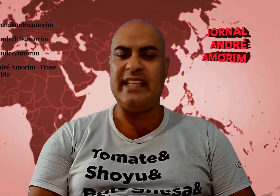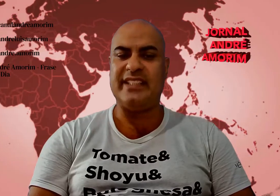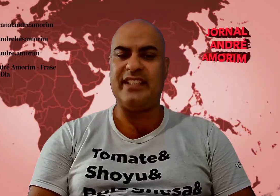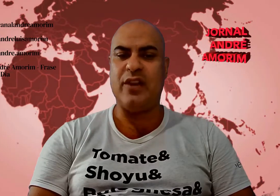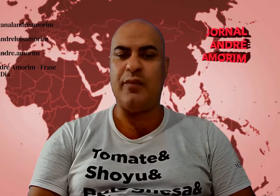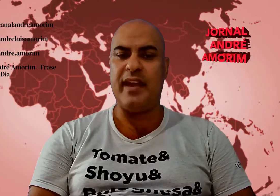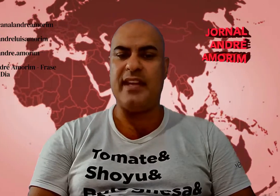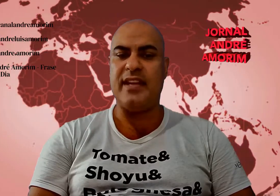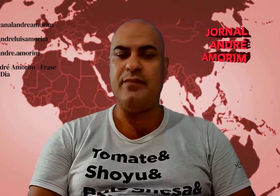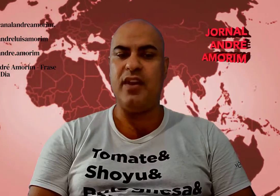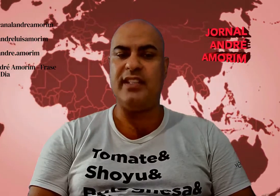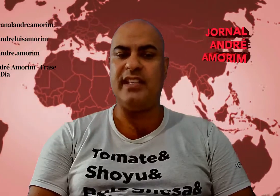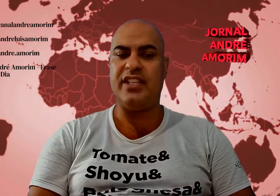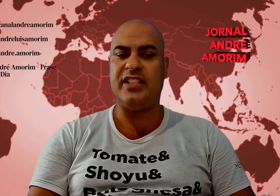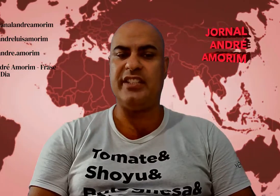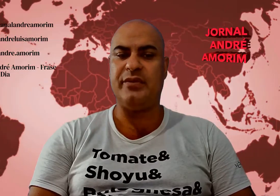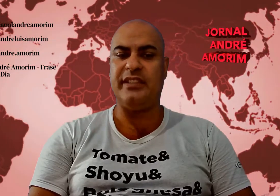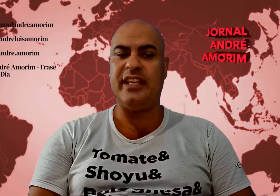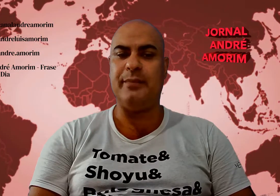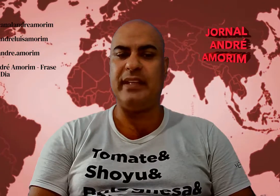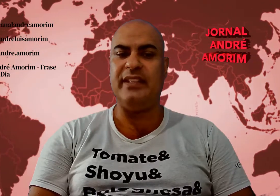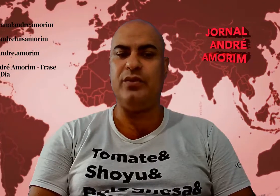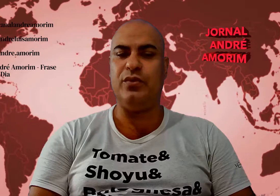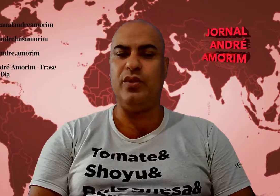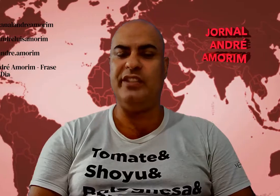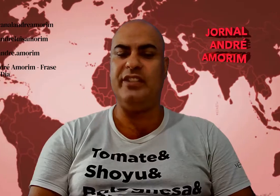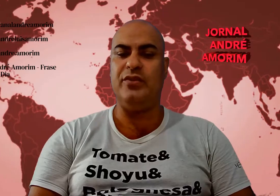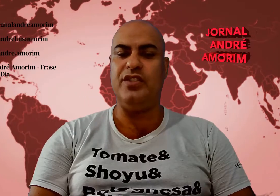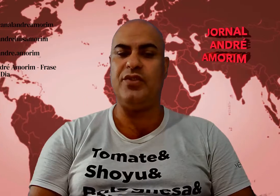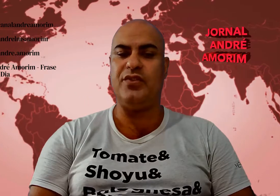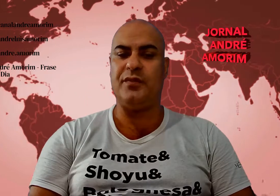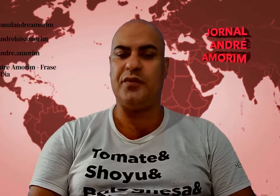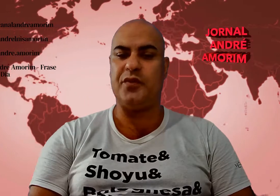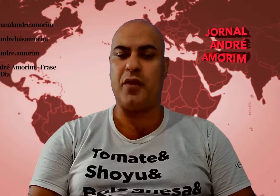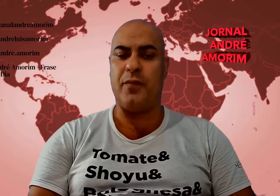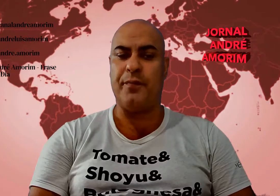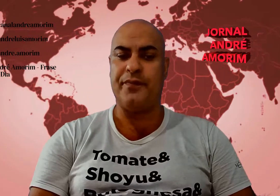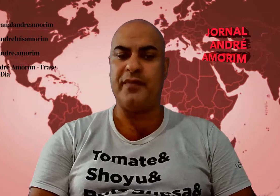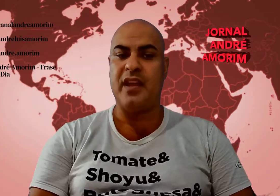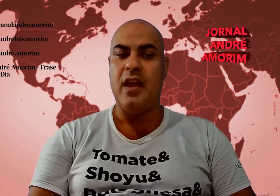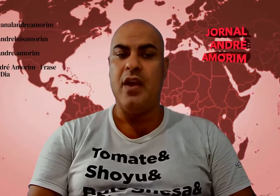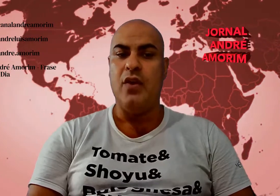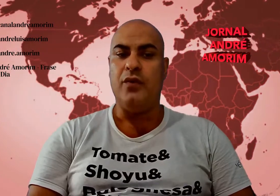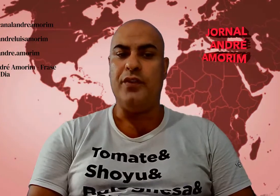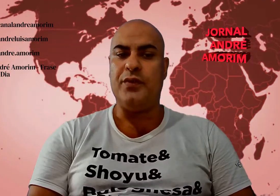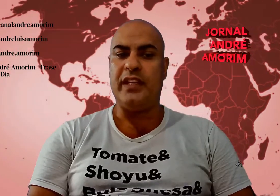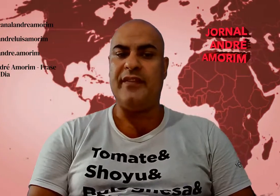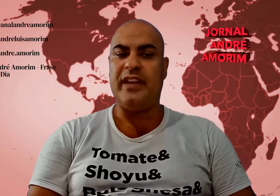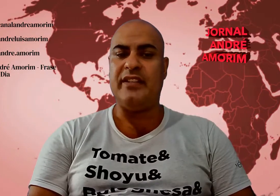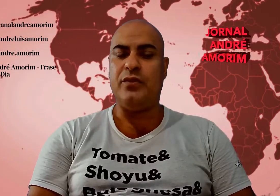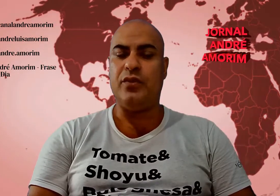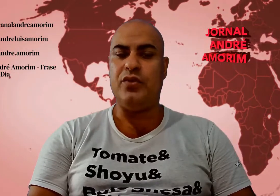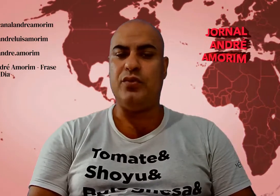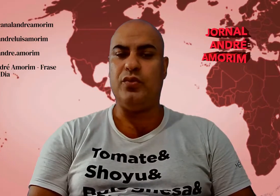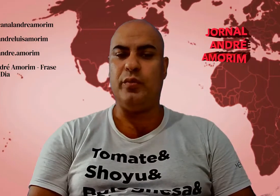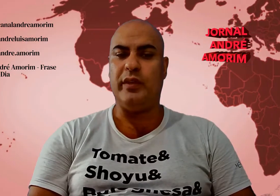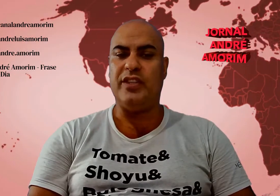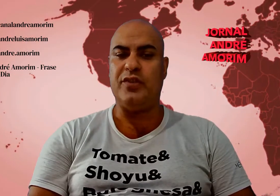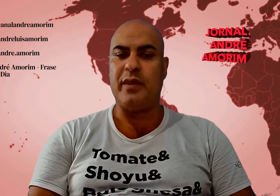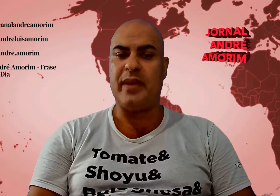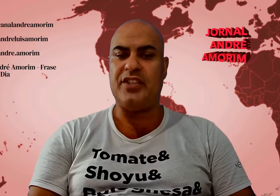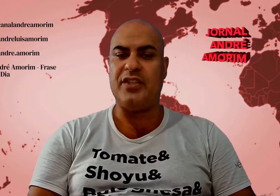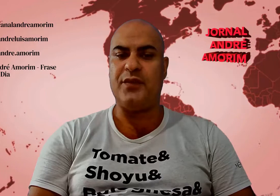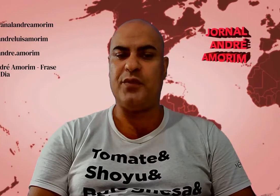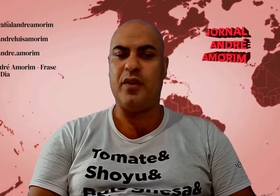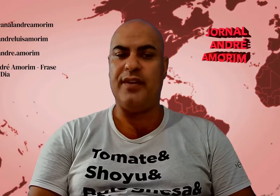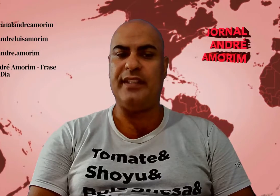em Bucareste, na Romênia, e mostra agentes de segurança repreendendo torcedores de um time de futebol. O vídeo foi gravado em 2 de outubro,